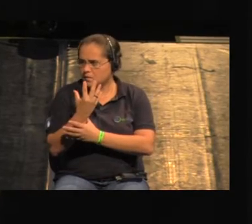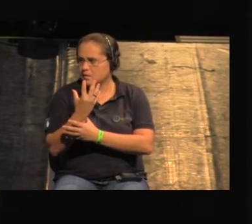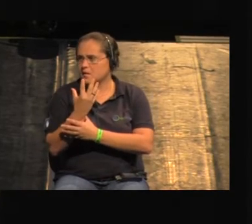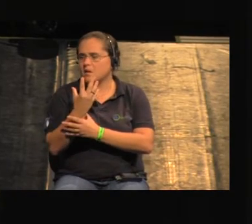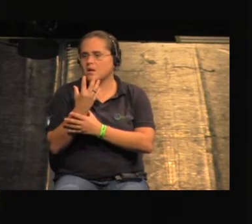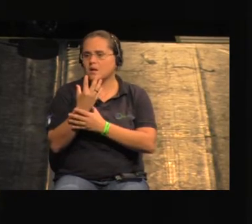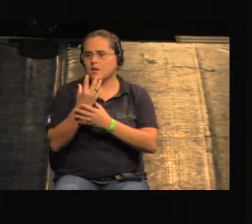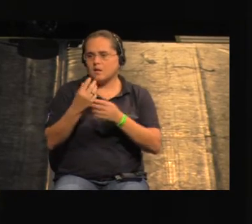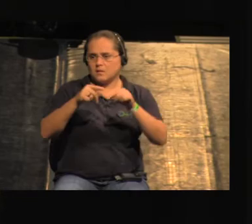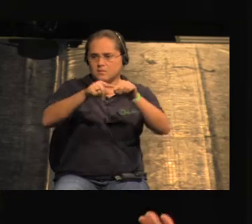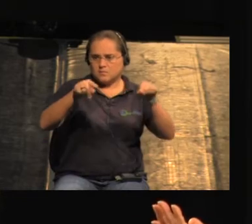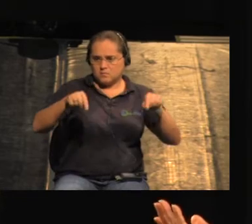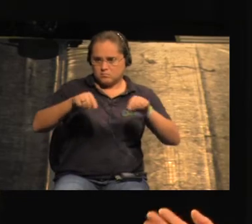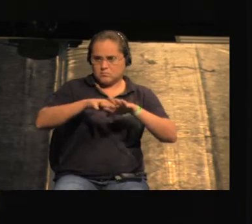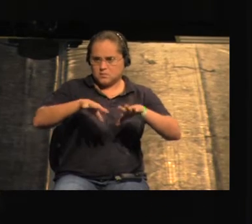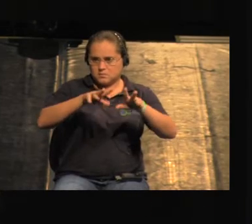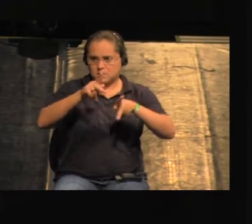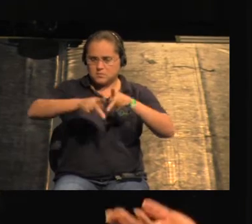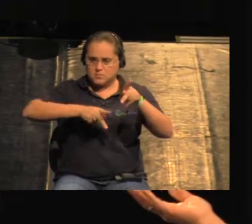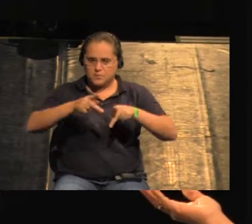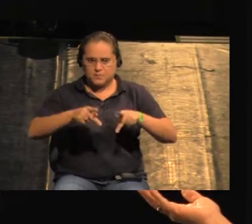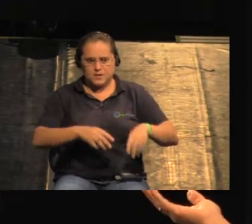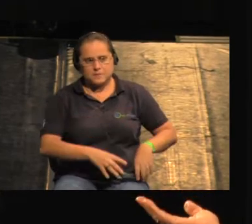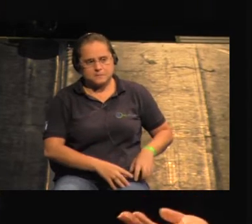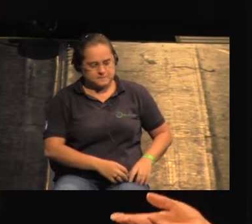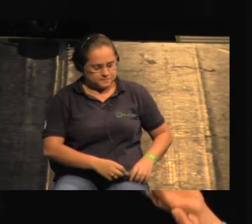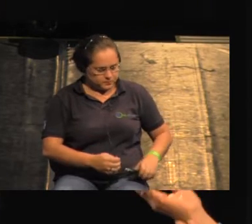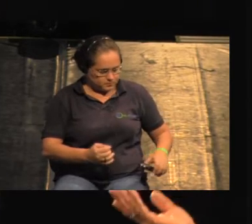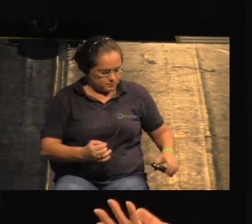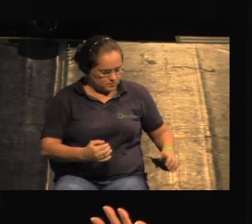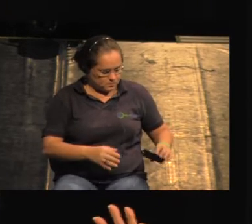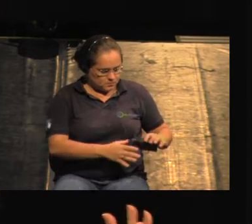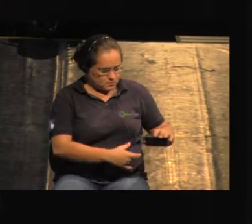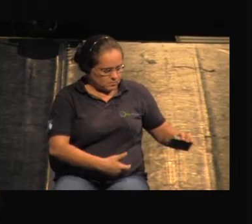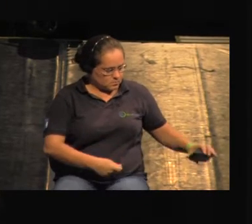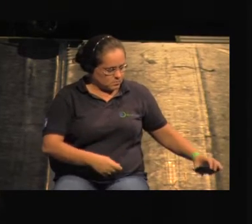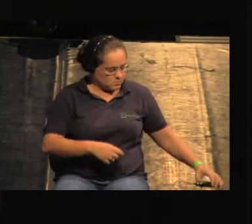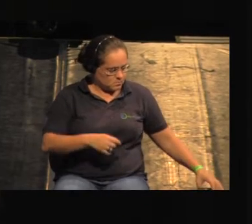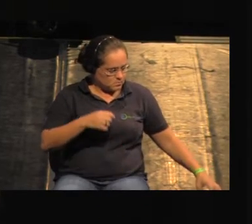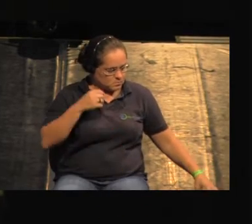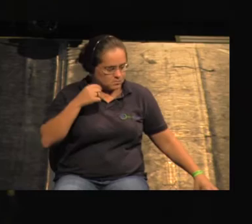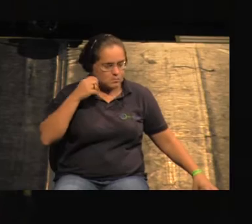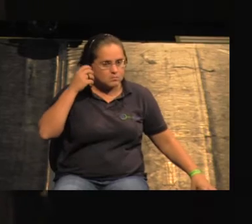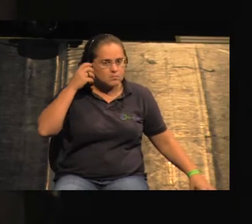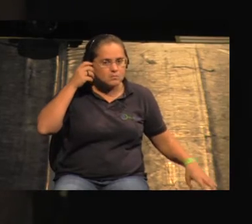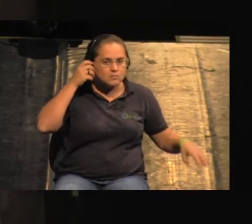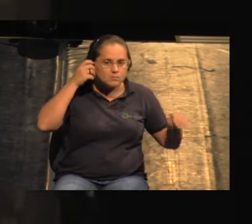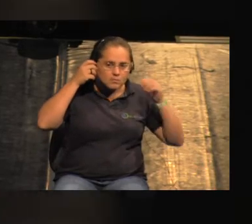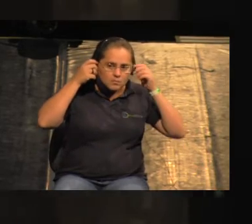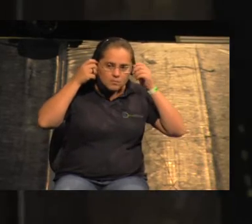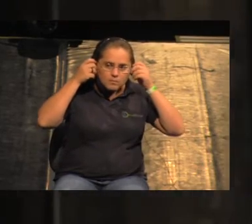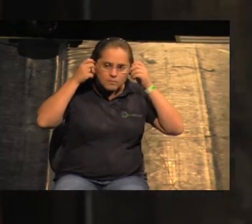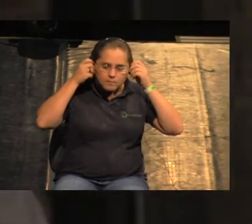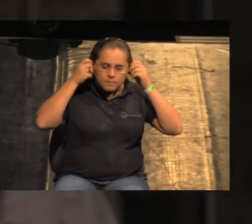parte de criar espaços públicos passa pela certificação.